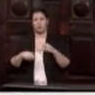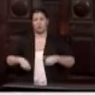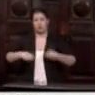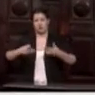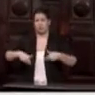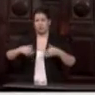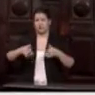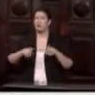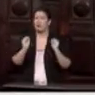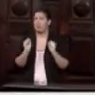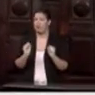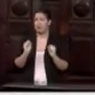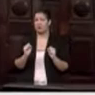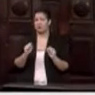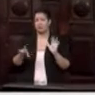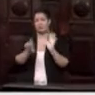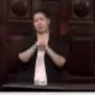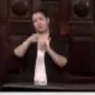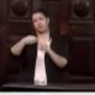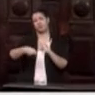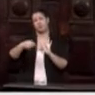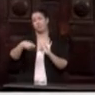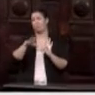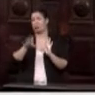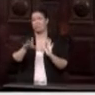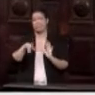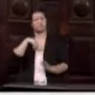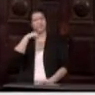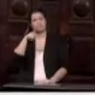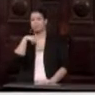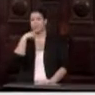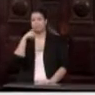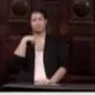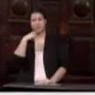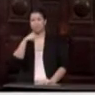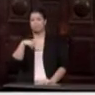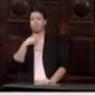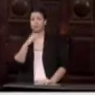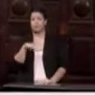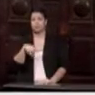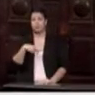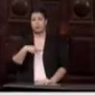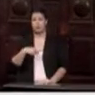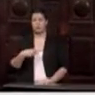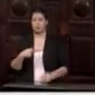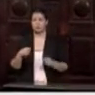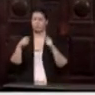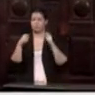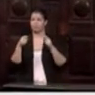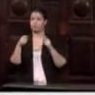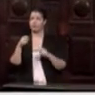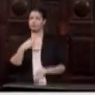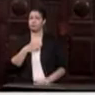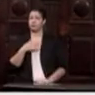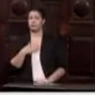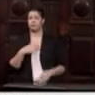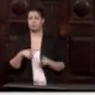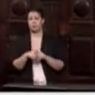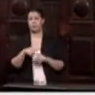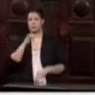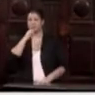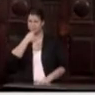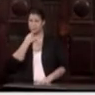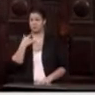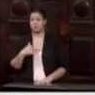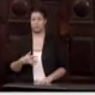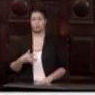verdadeiro e obrigatório por lei, mas infelizmente isso não passou, e fica aqui o meu protesto, fica aqui a minha